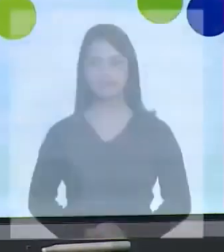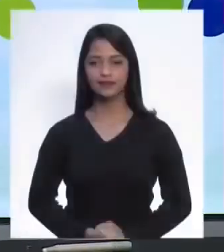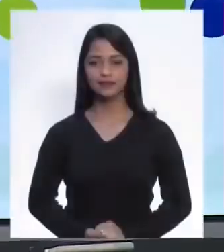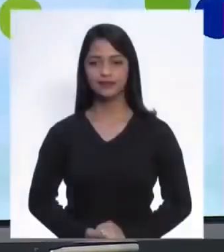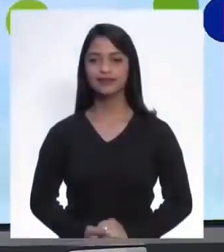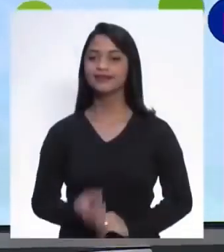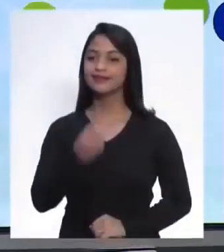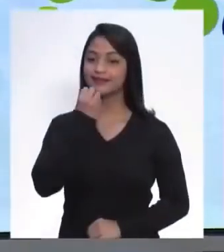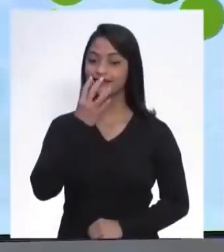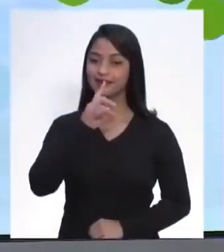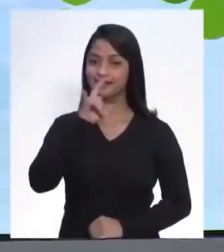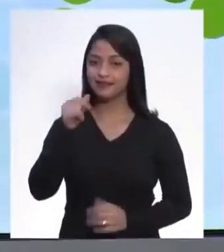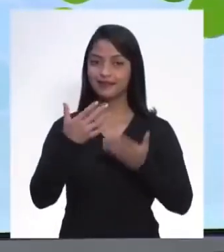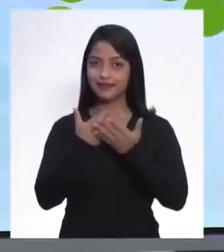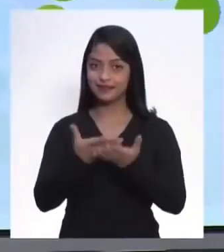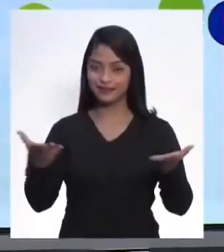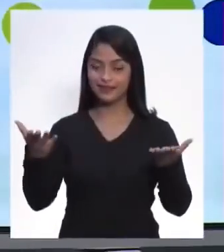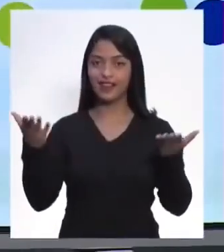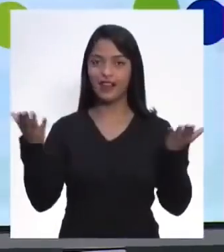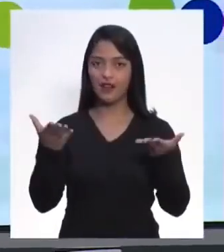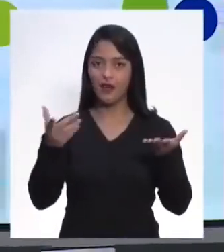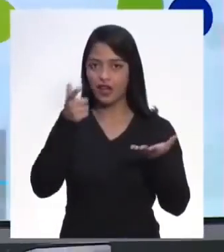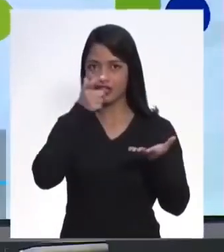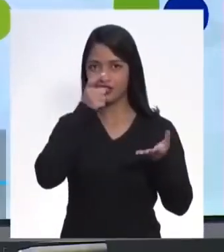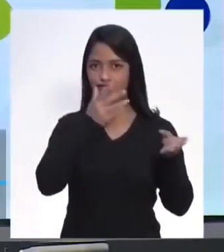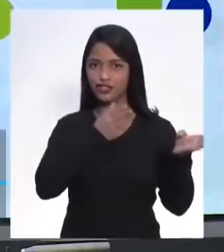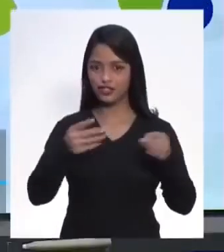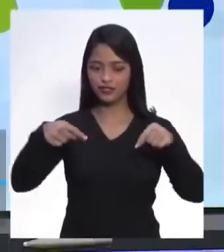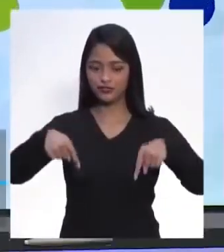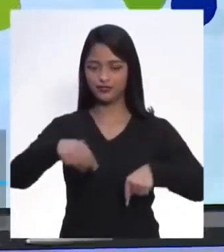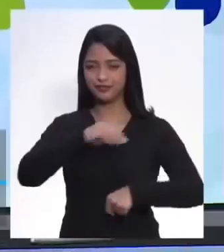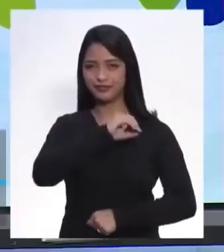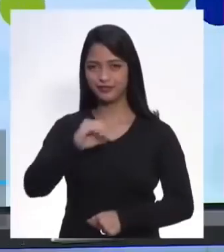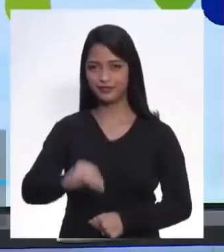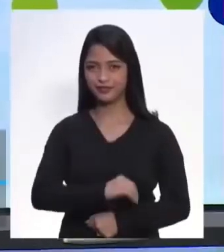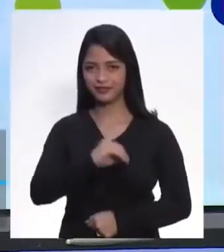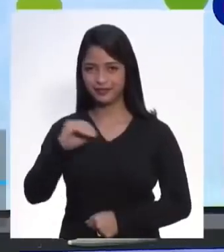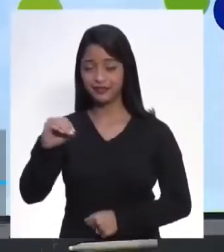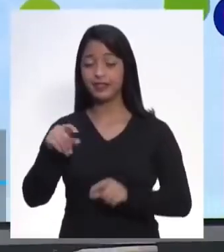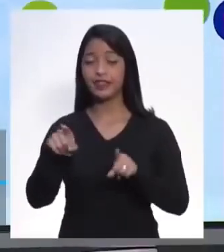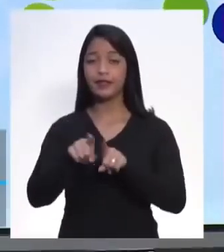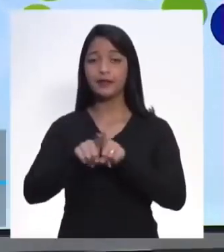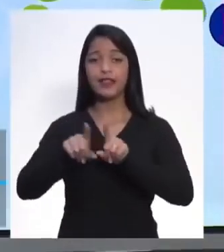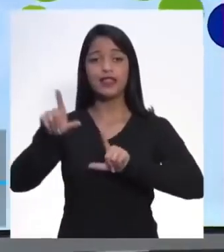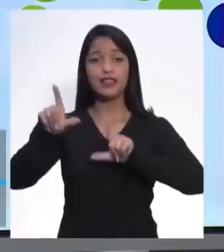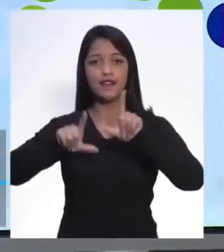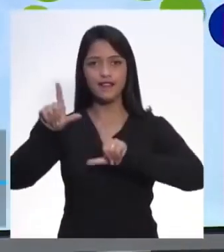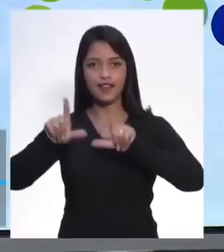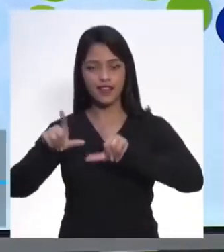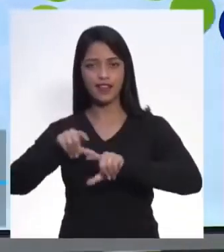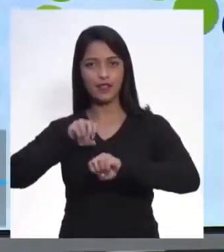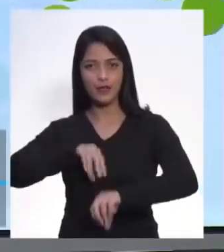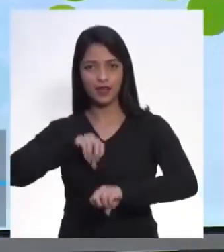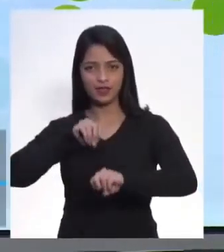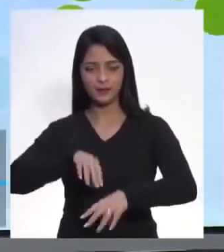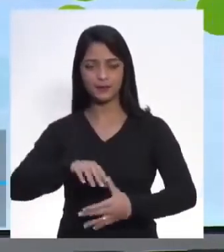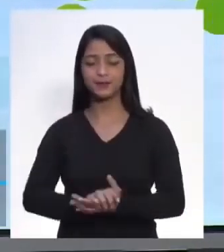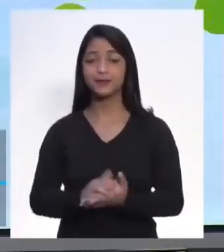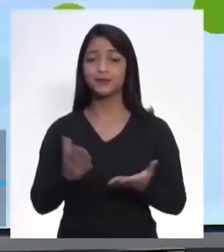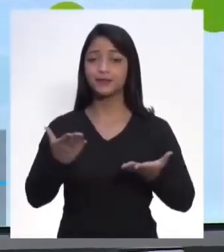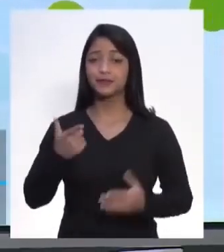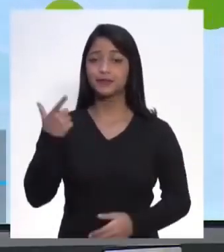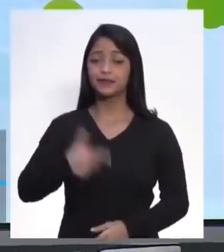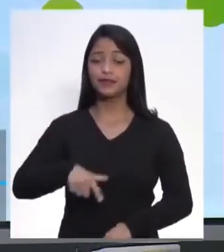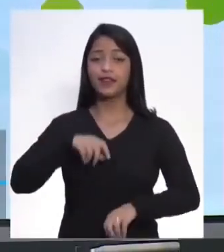Muito bom dia a todos que nos acompanham aqui pelo Centro de Mídias de Educação de São Paulo e também pela TV Educação. Mais uma aula de matemática aqui